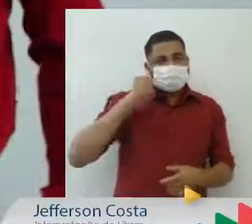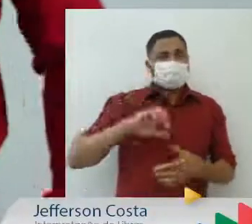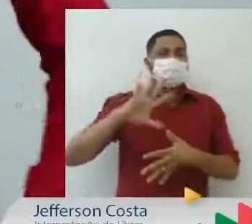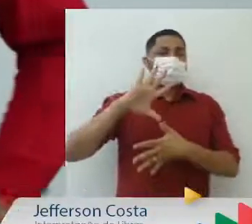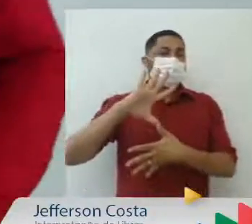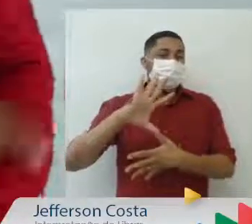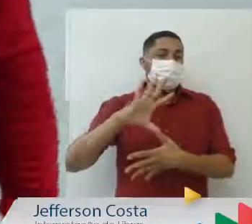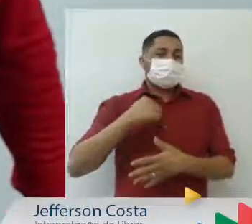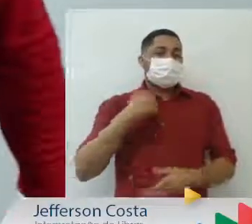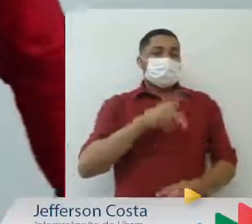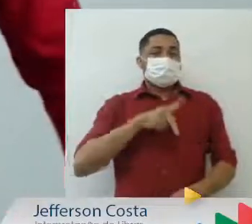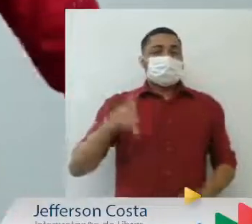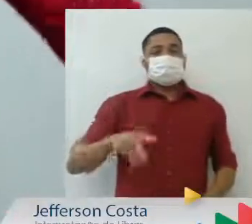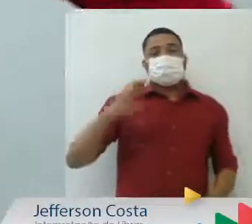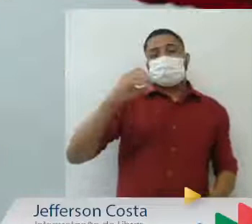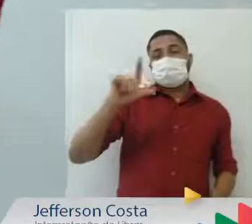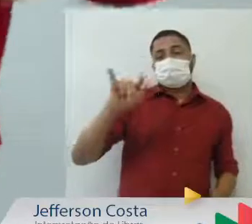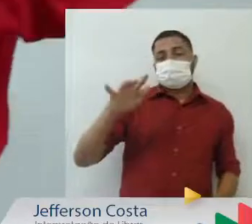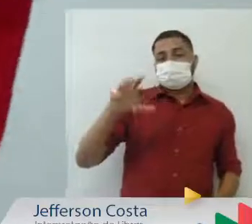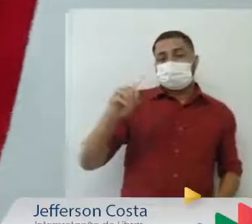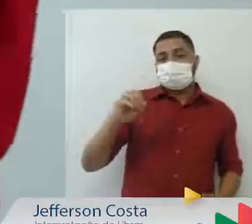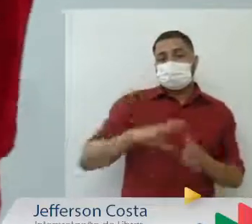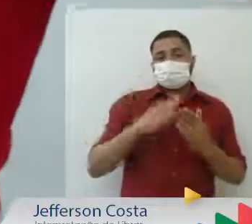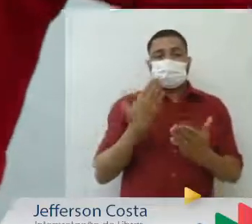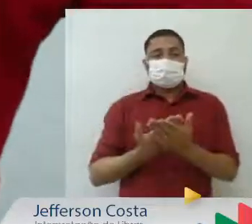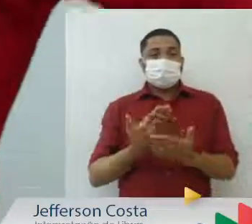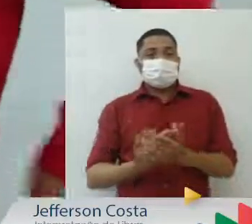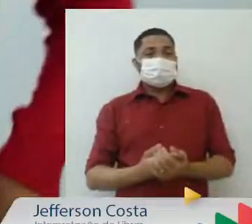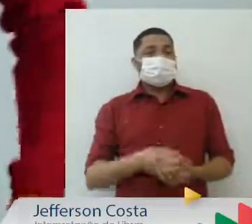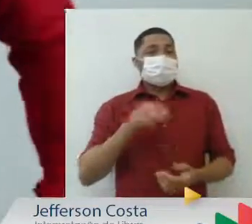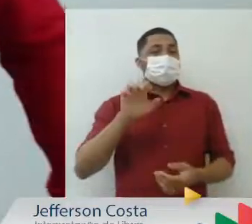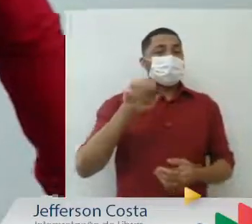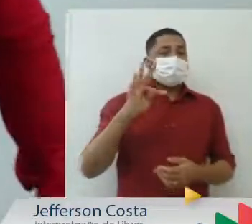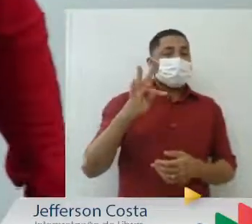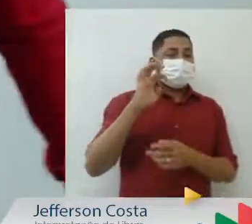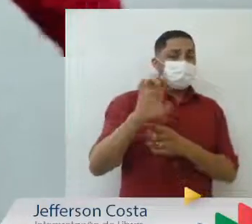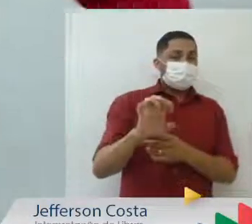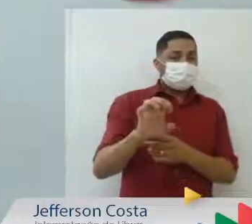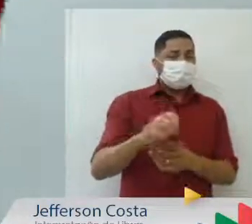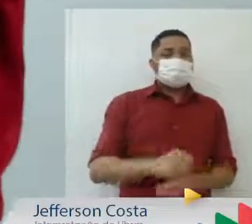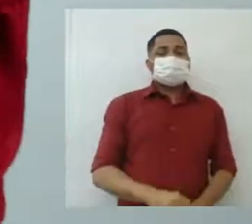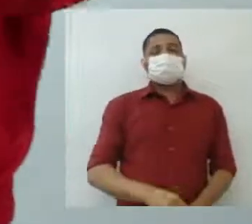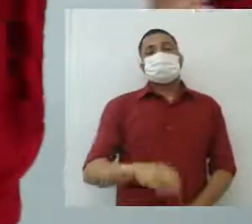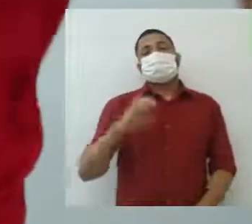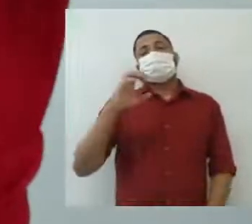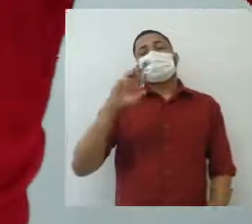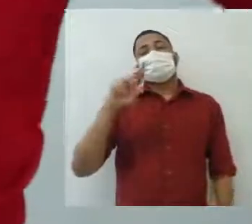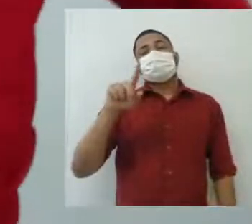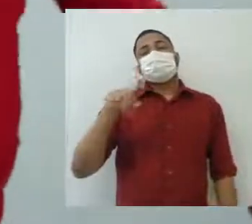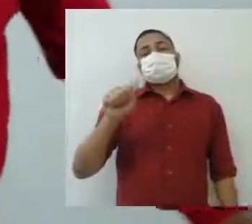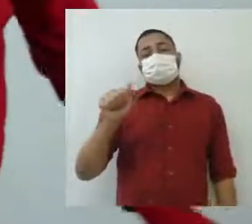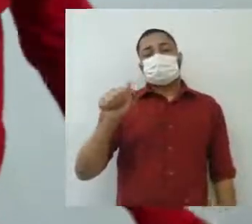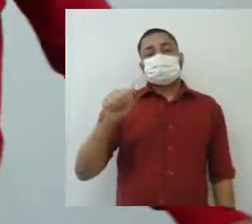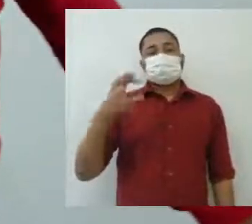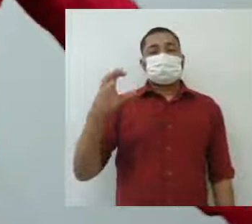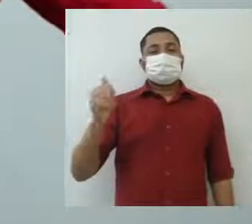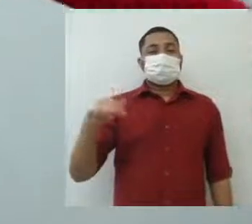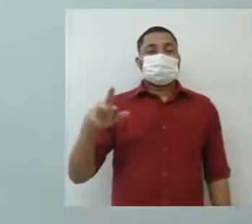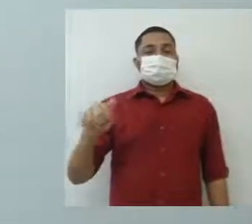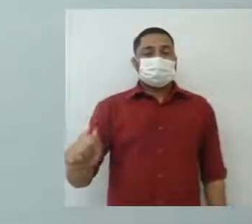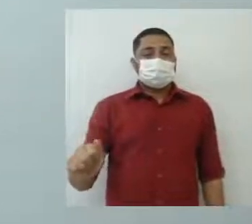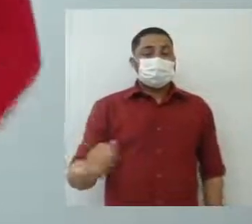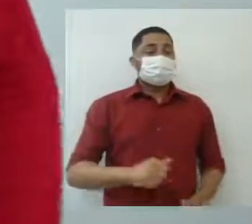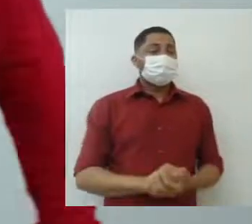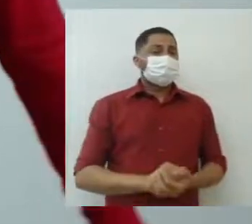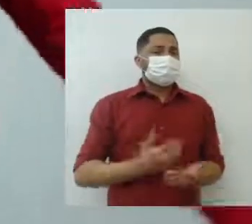professor Cláudio Nascimento, da Escola de Referência de Ensino Fundamental Creuza Câmara Dornelas. E